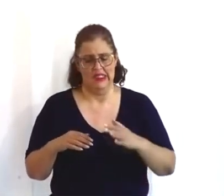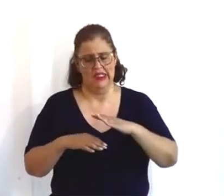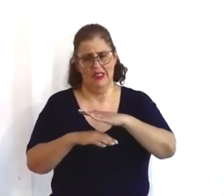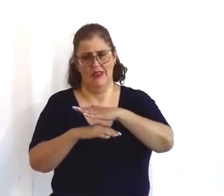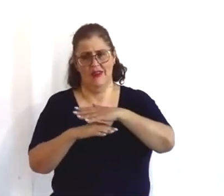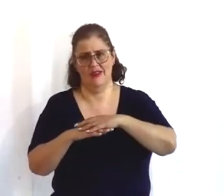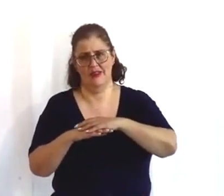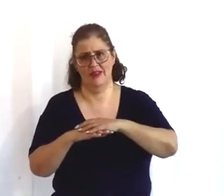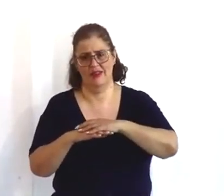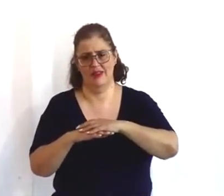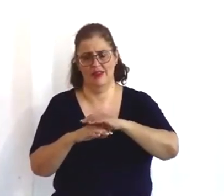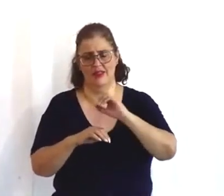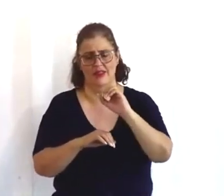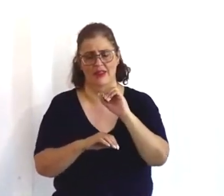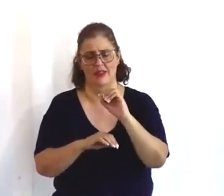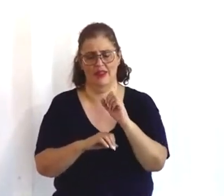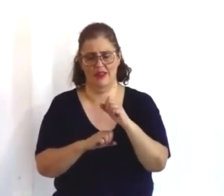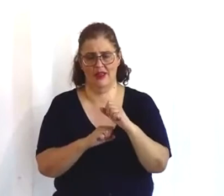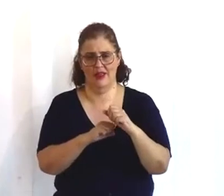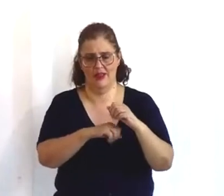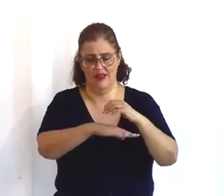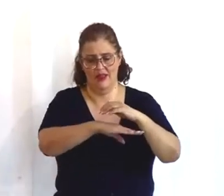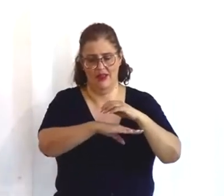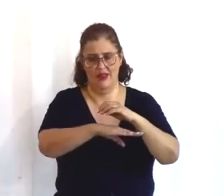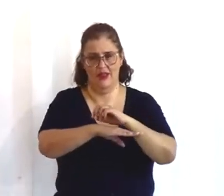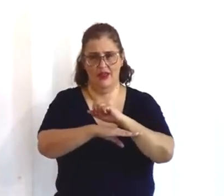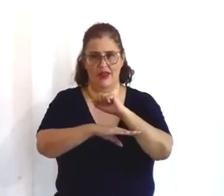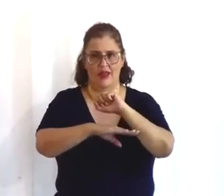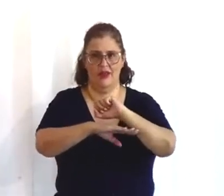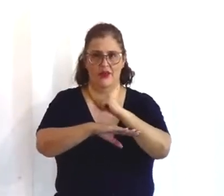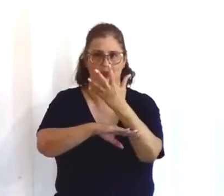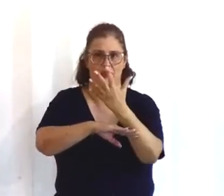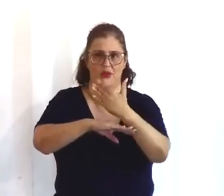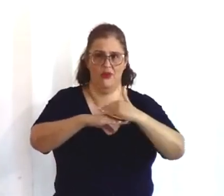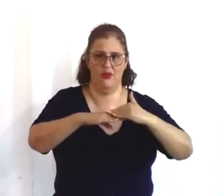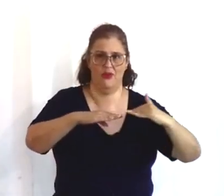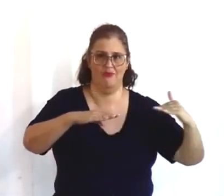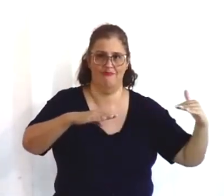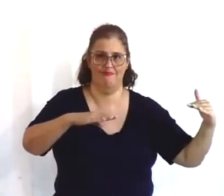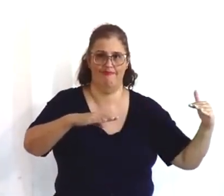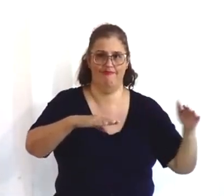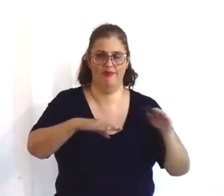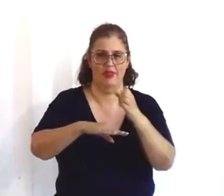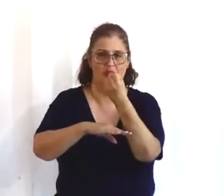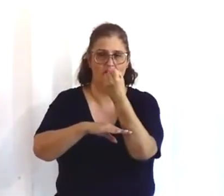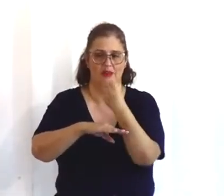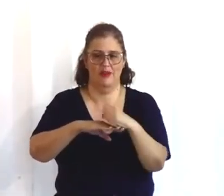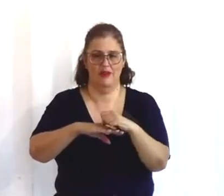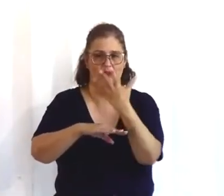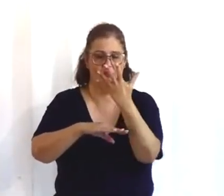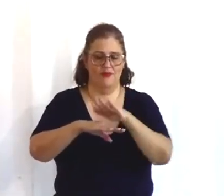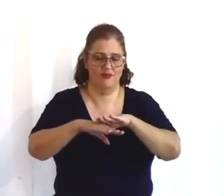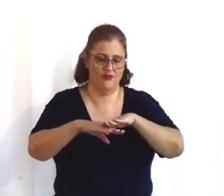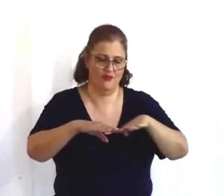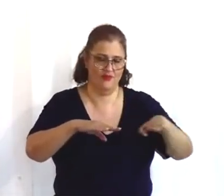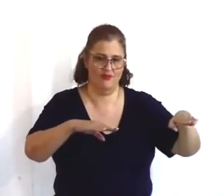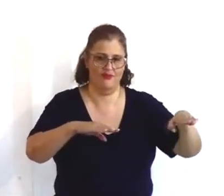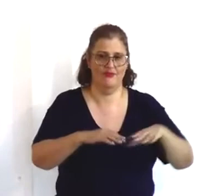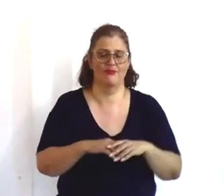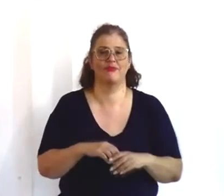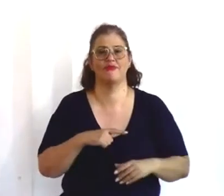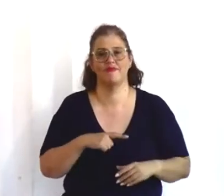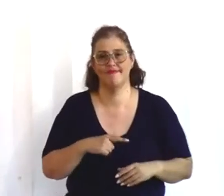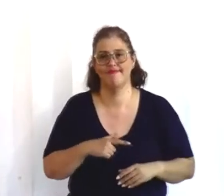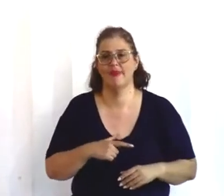uma carta para Laodiceia, e Laodiceia também recebeu uma promessa, porque haviam escolhidos de Deus lá. Haviam problemas sérios nessa